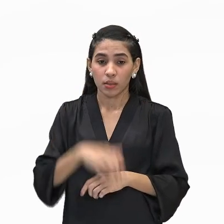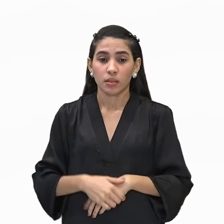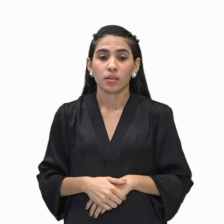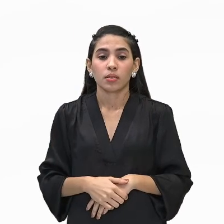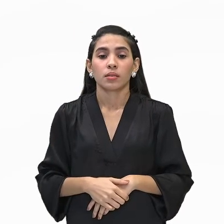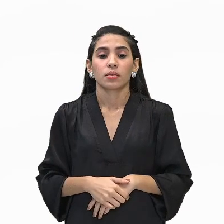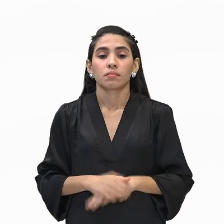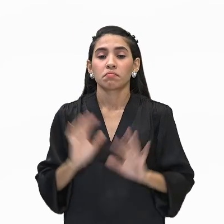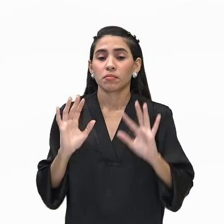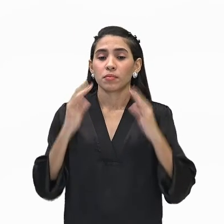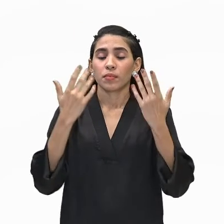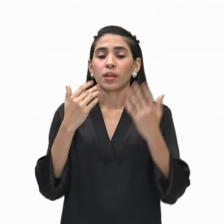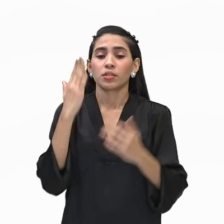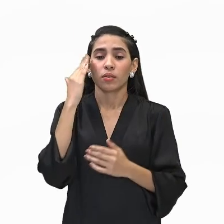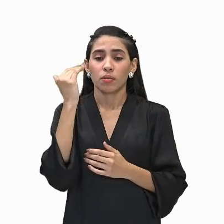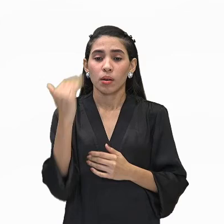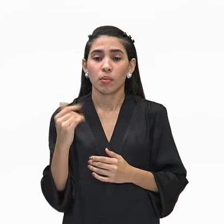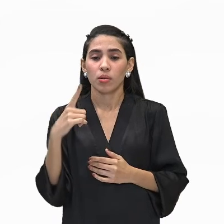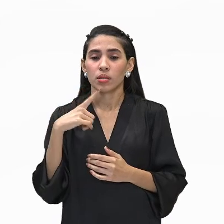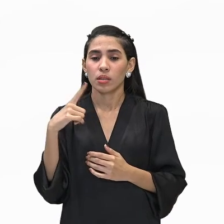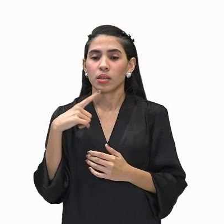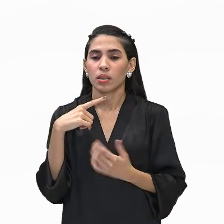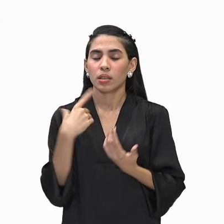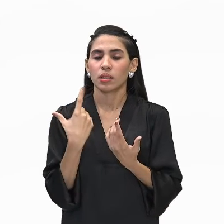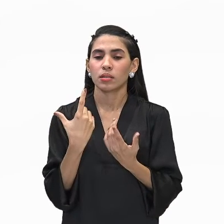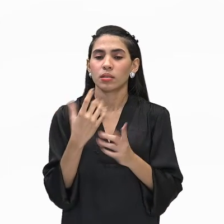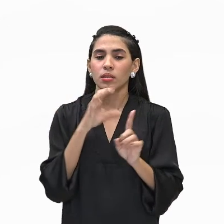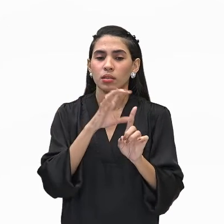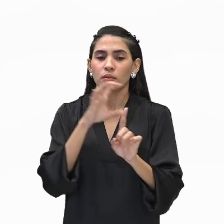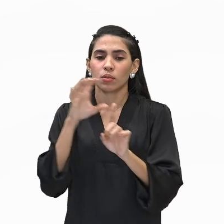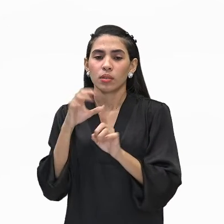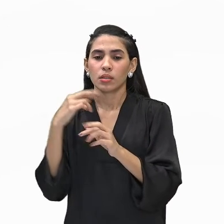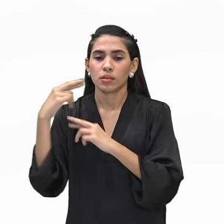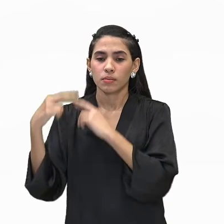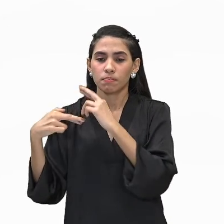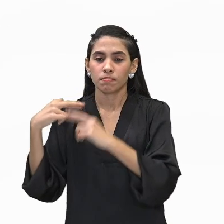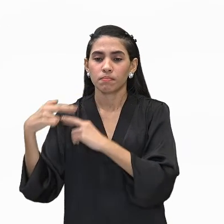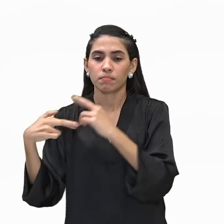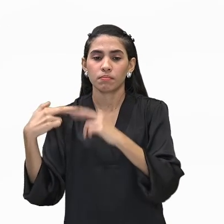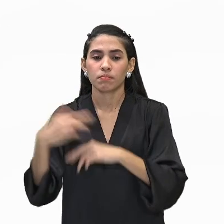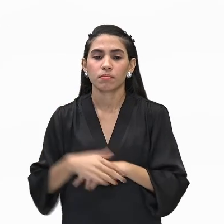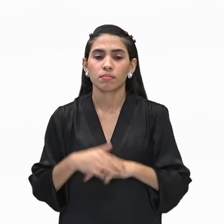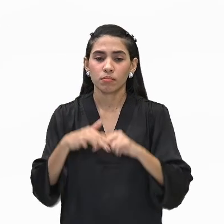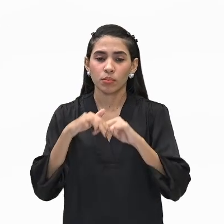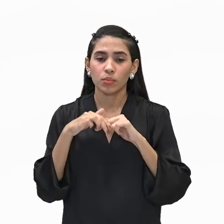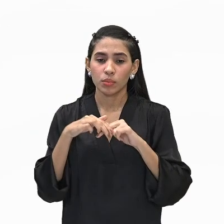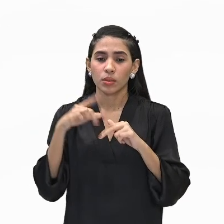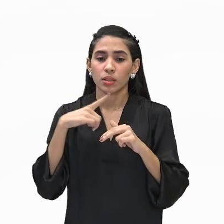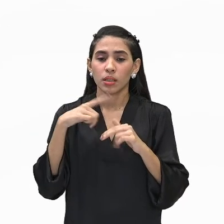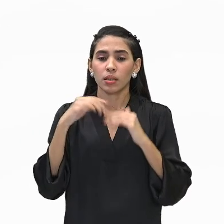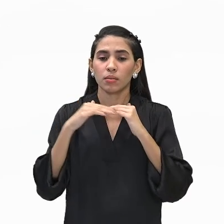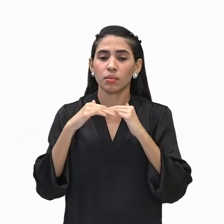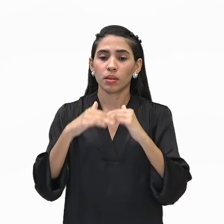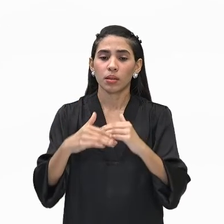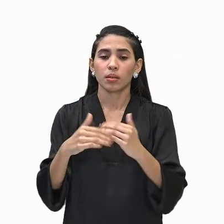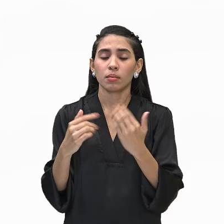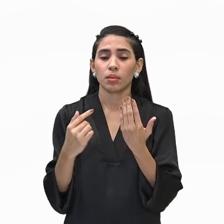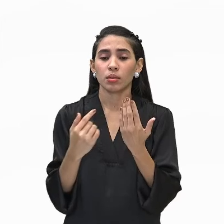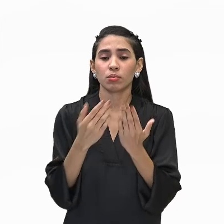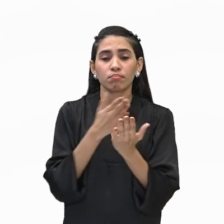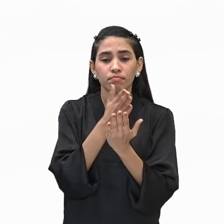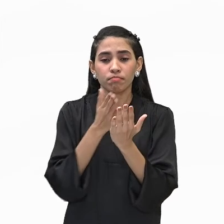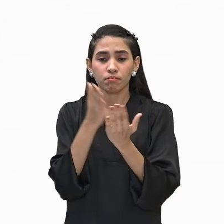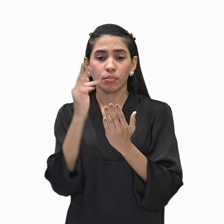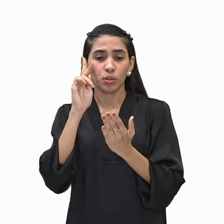As festas populares carregam a essência dos costumes passados através de gerações, por isso servem de parâmetro para pontuar a história e os hábitos